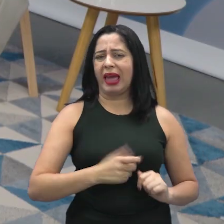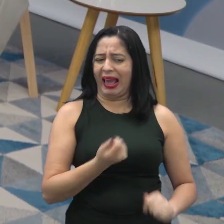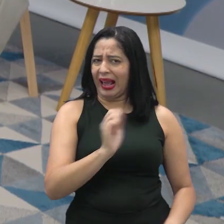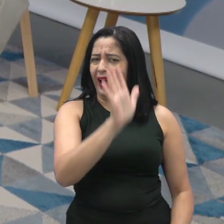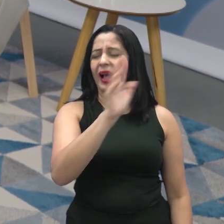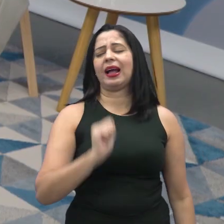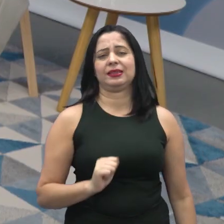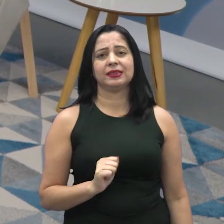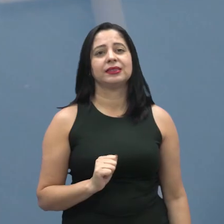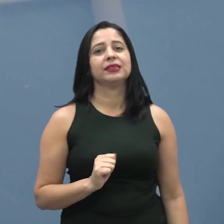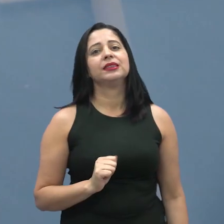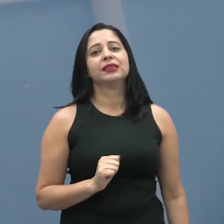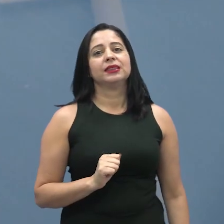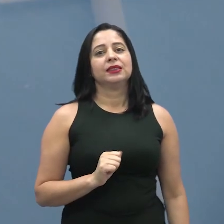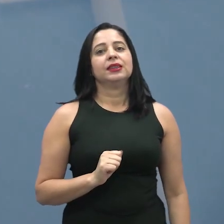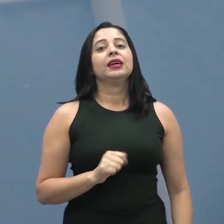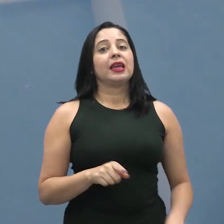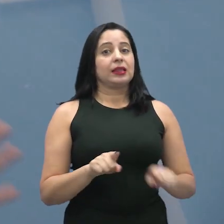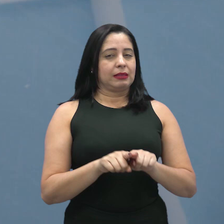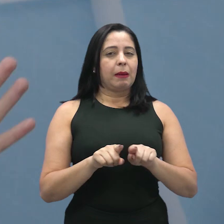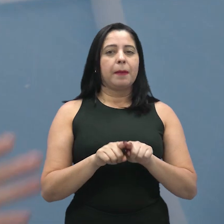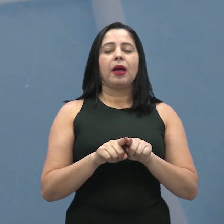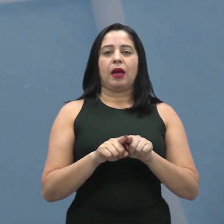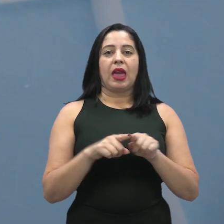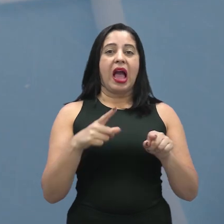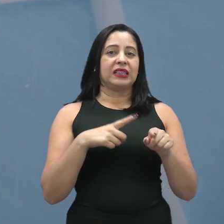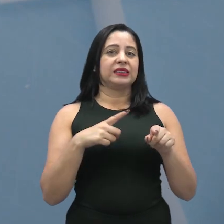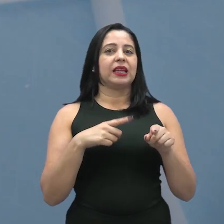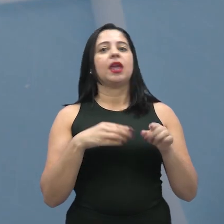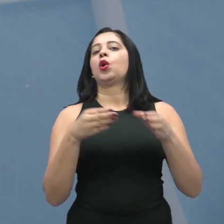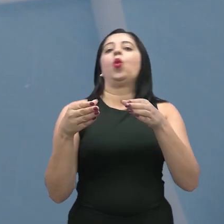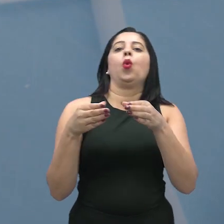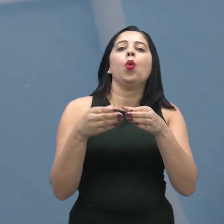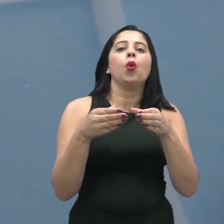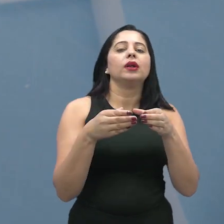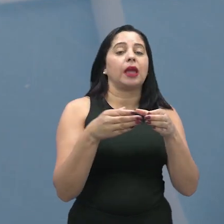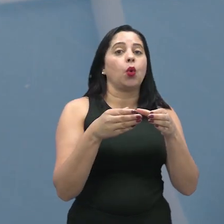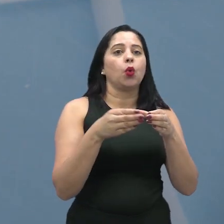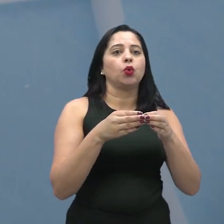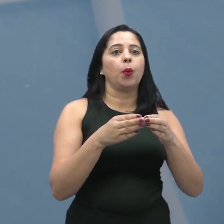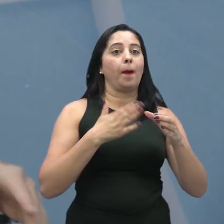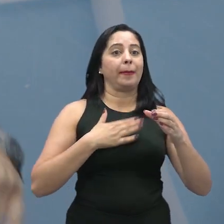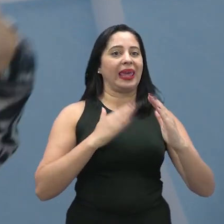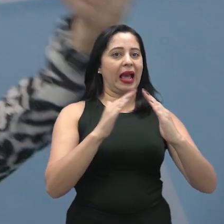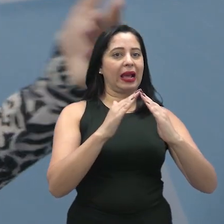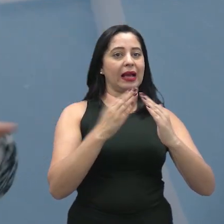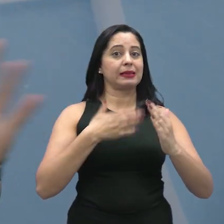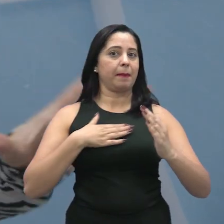né, tem recentemente aí uma outra categoria do programa Minha Casa Minha Vida, né,